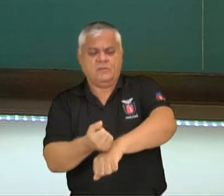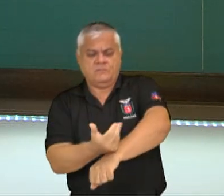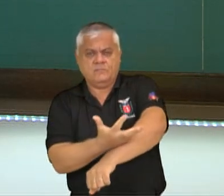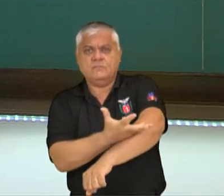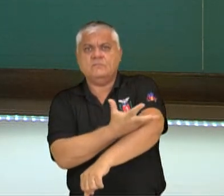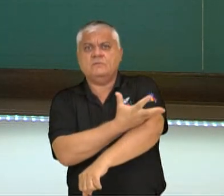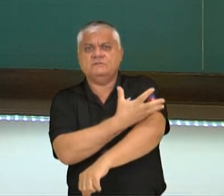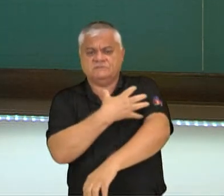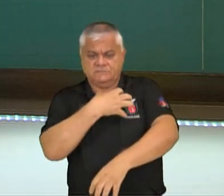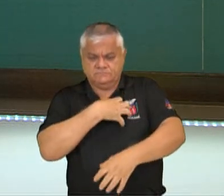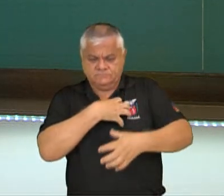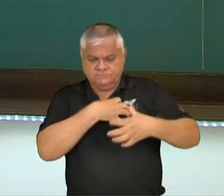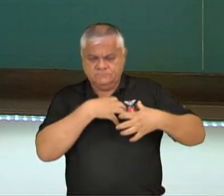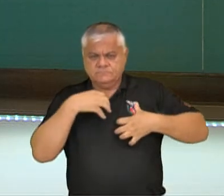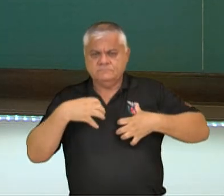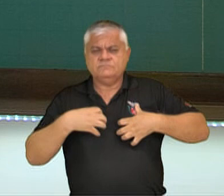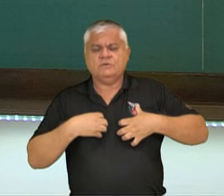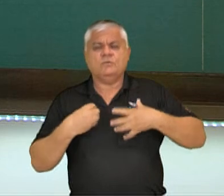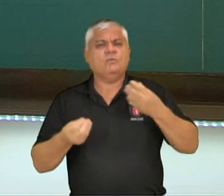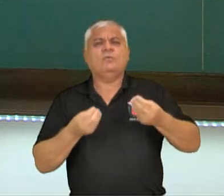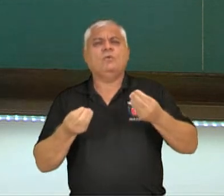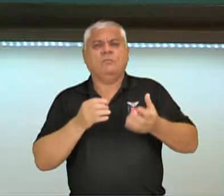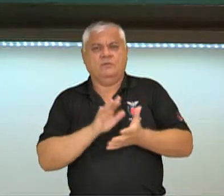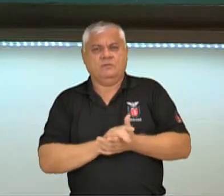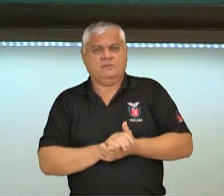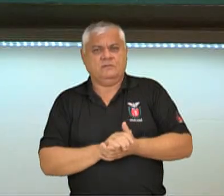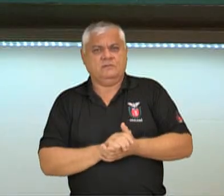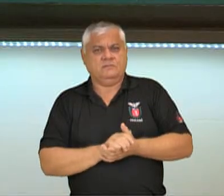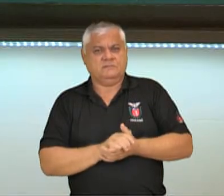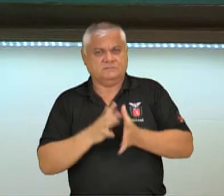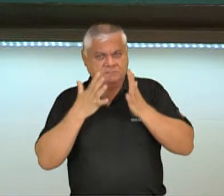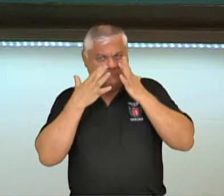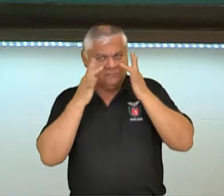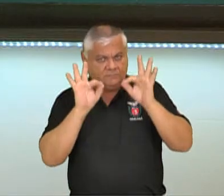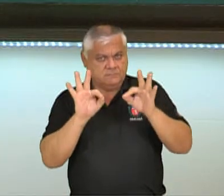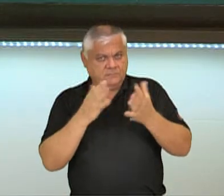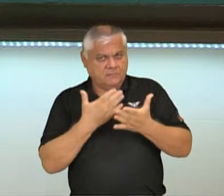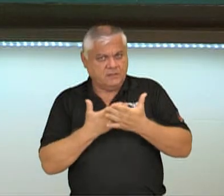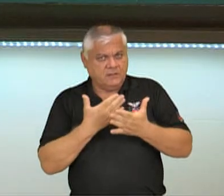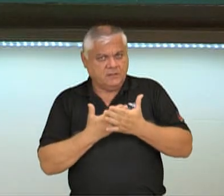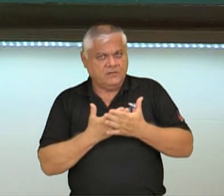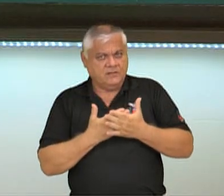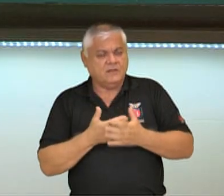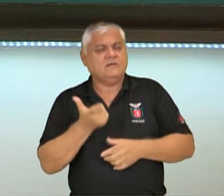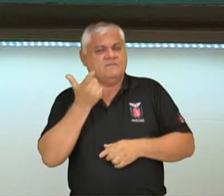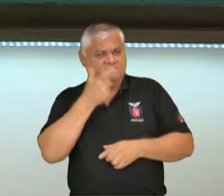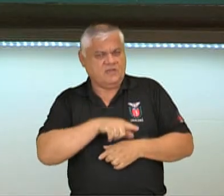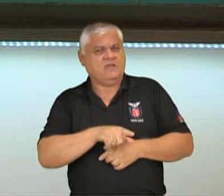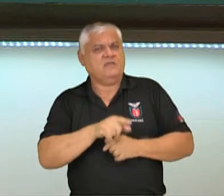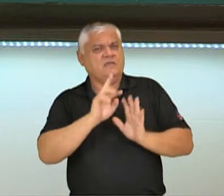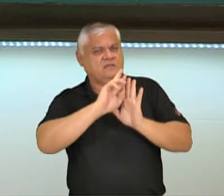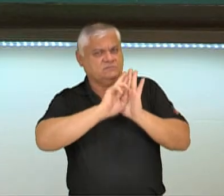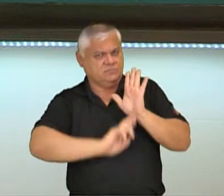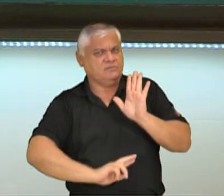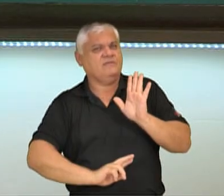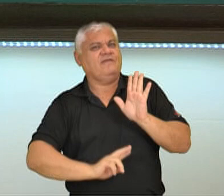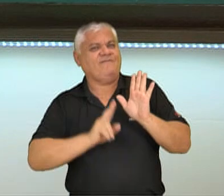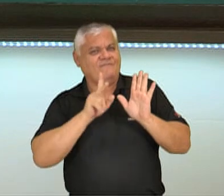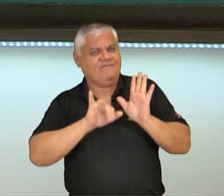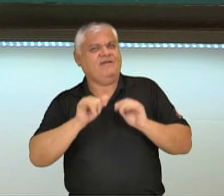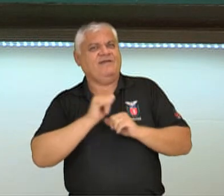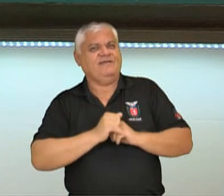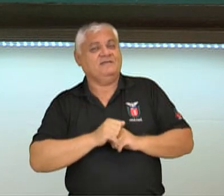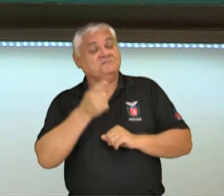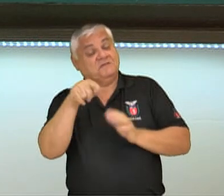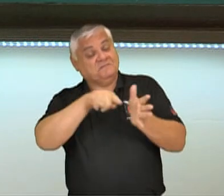emoções afetam o nosso corpo. Se você prestou atenção em mim, você vai conseguir responder. Se não, você